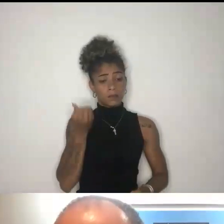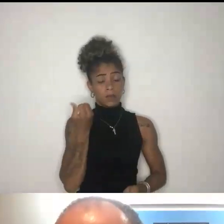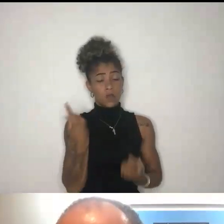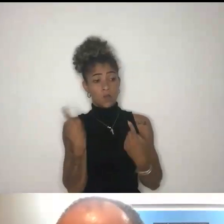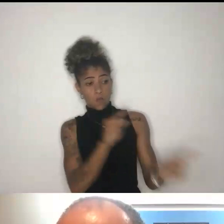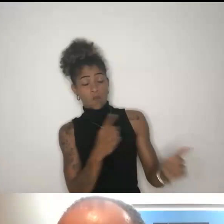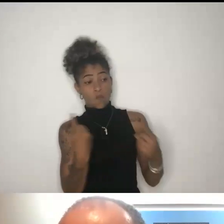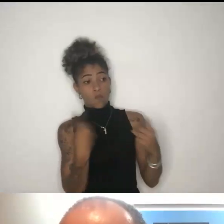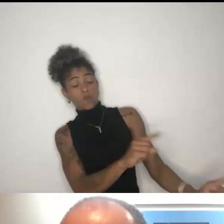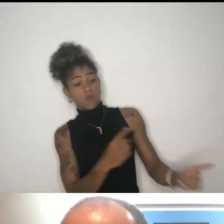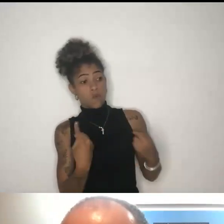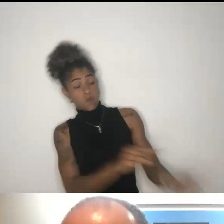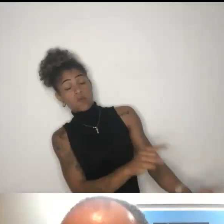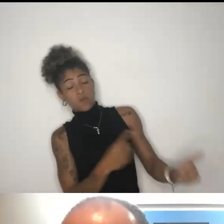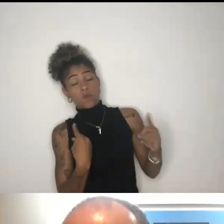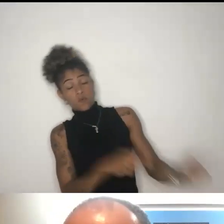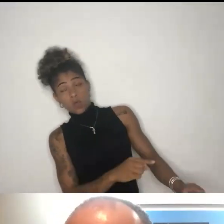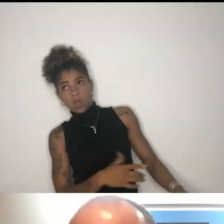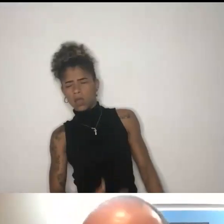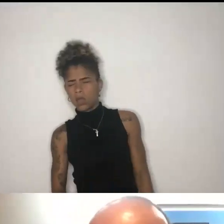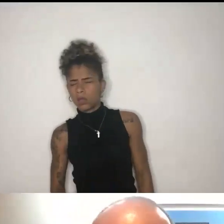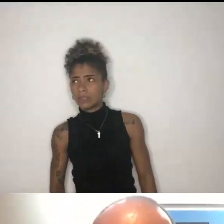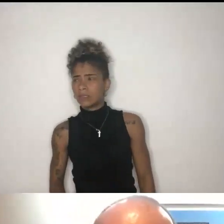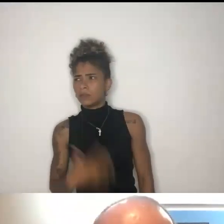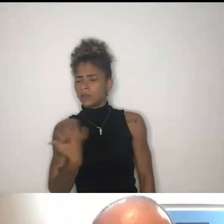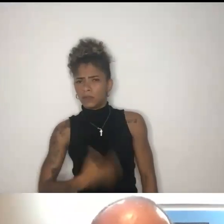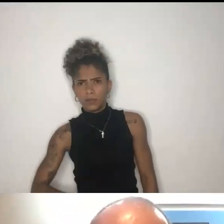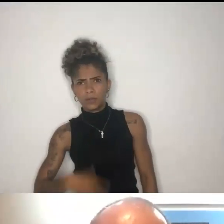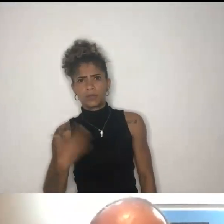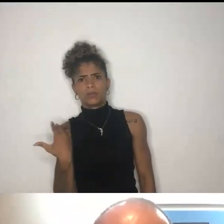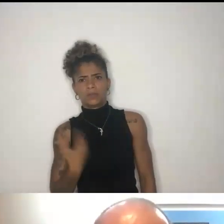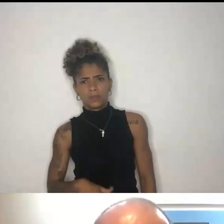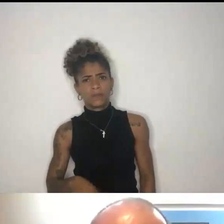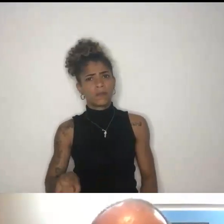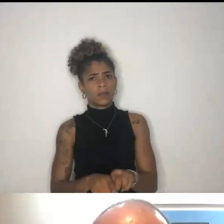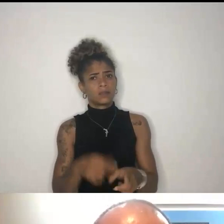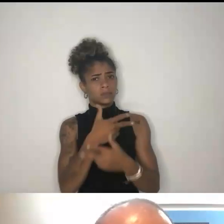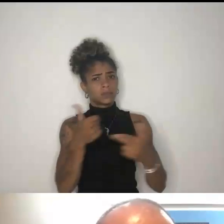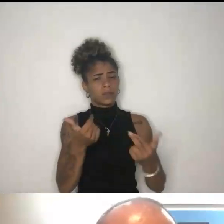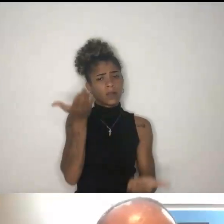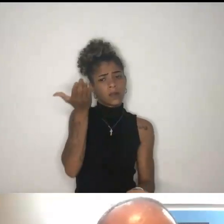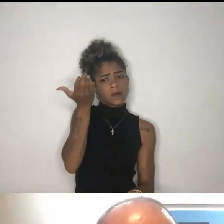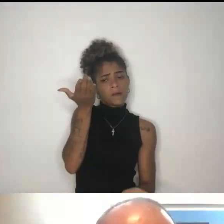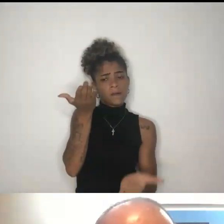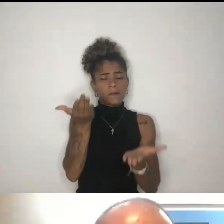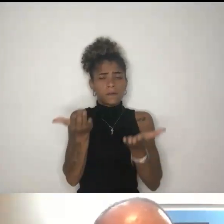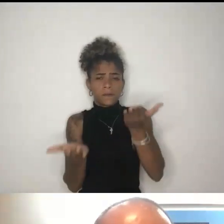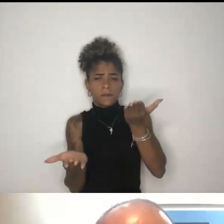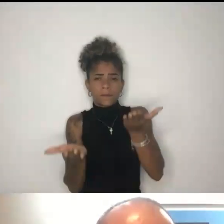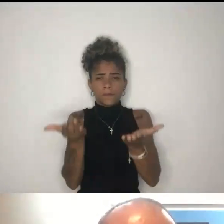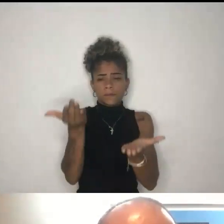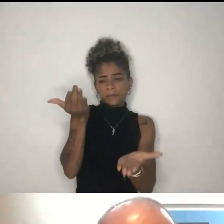né primeiro queria falar dessa coisa esse teu equilíbrio Assim hipônico entre